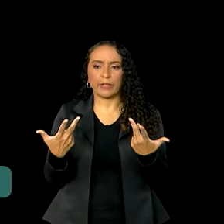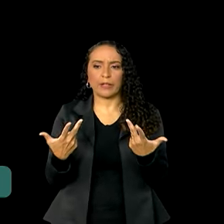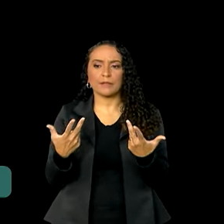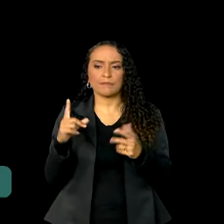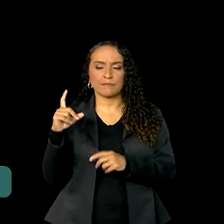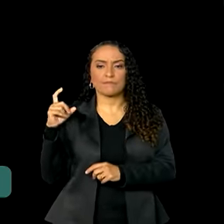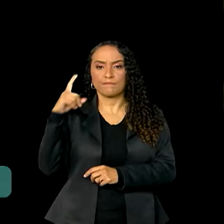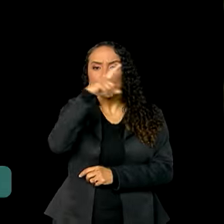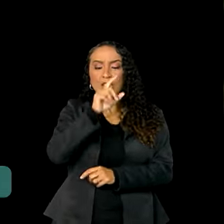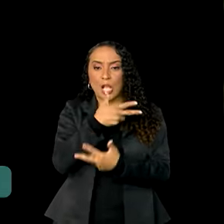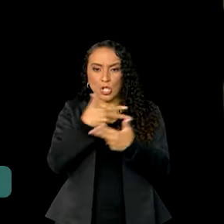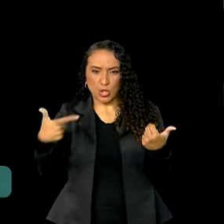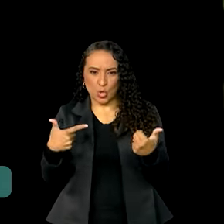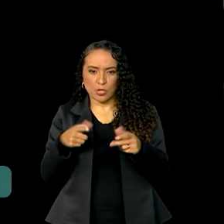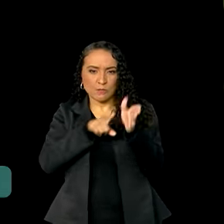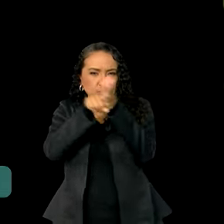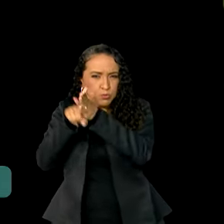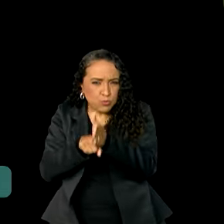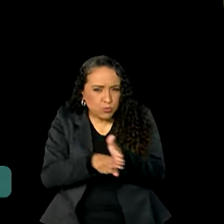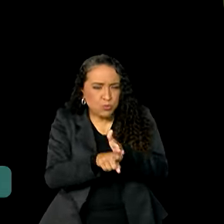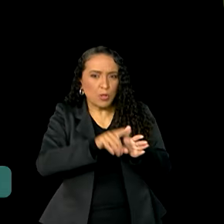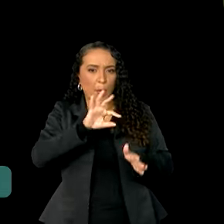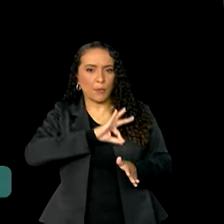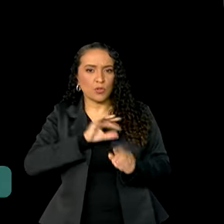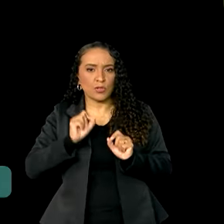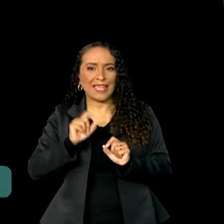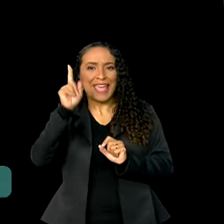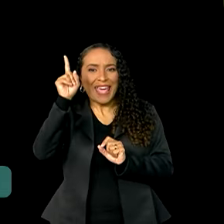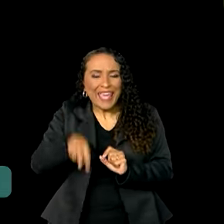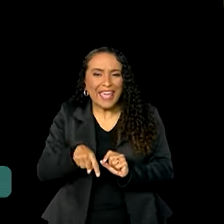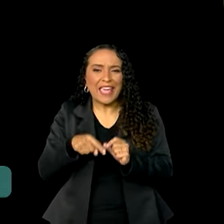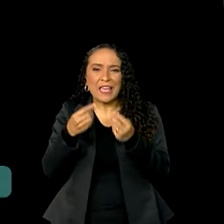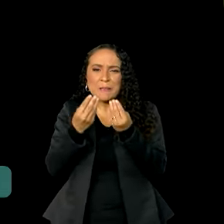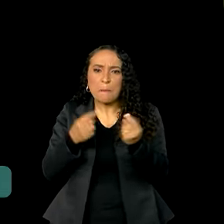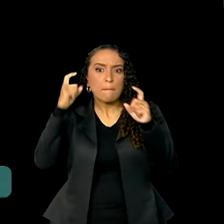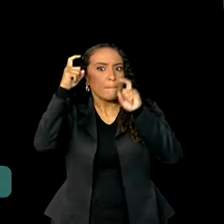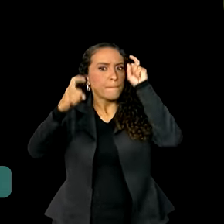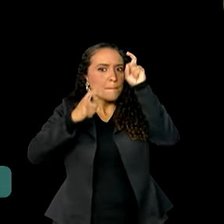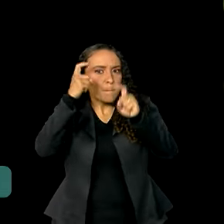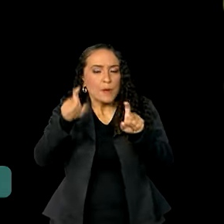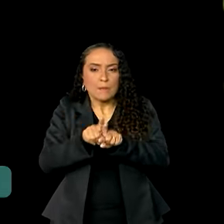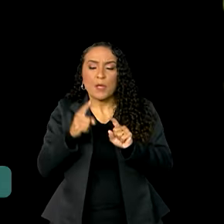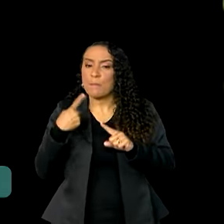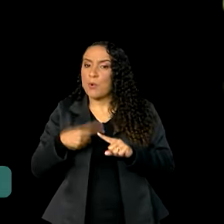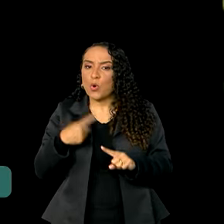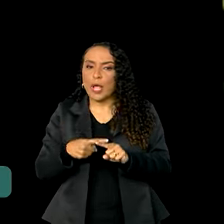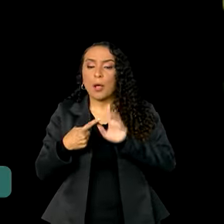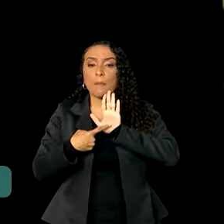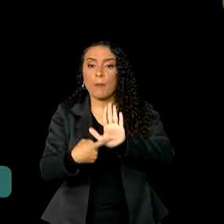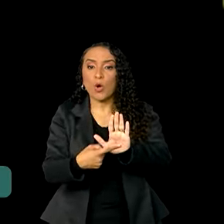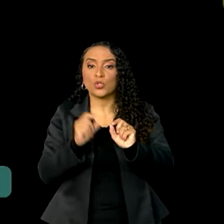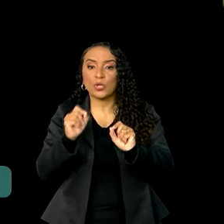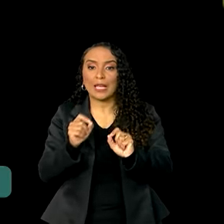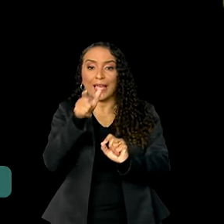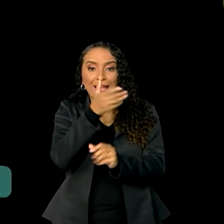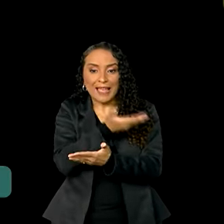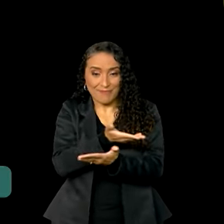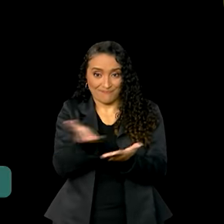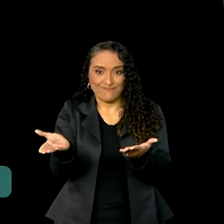revelados pelo inquérito policial, pelas investigações, são extremamente preocupantes, porque demonstram que